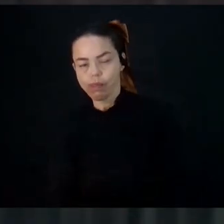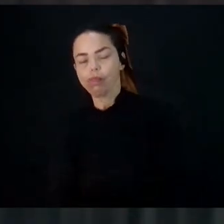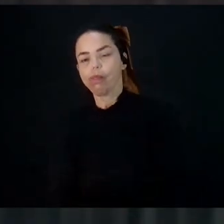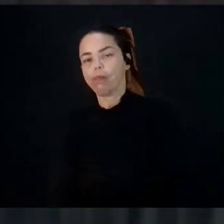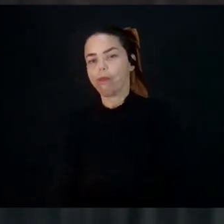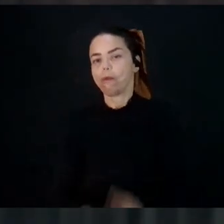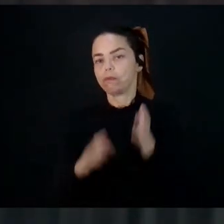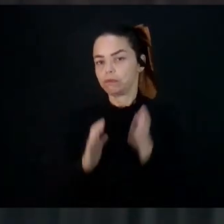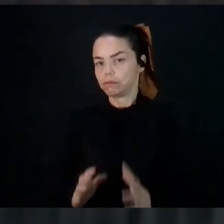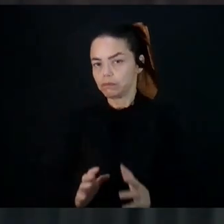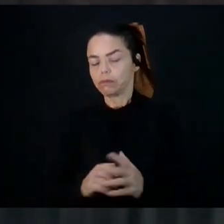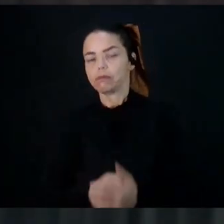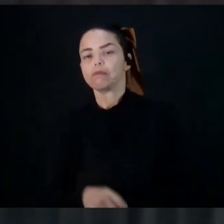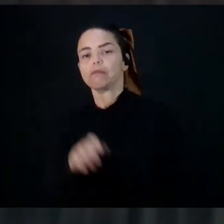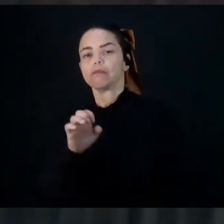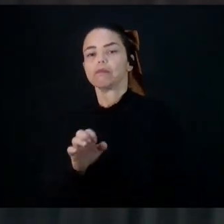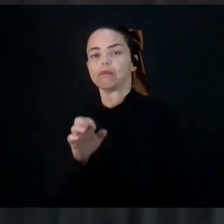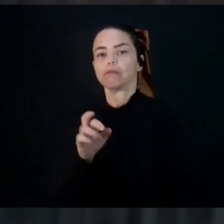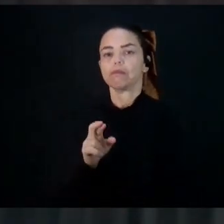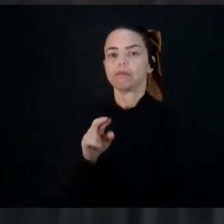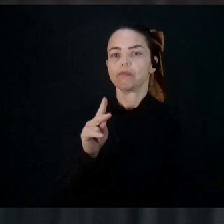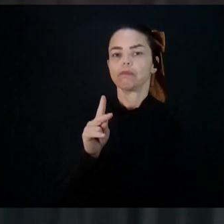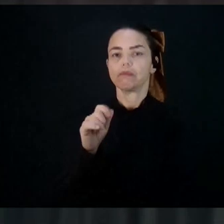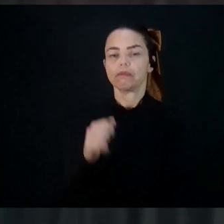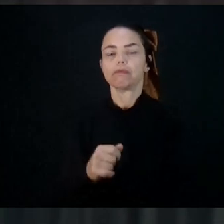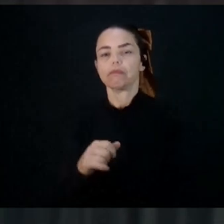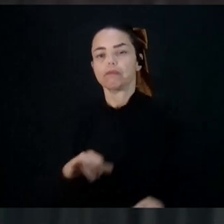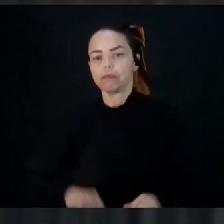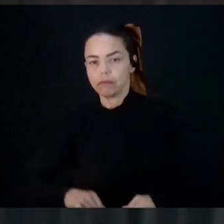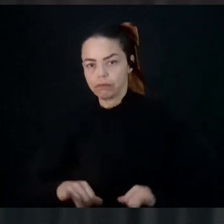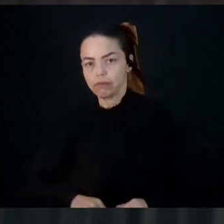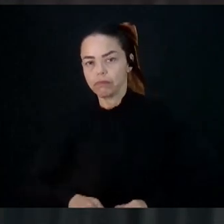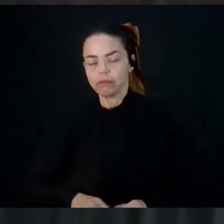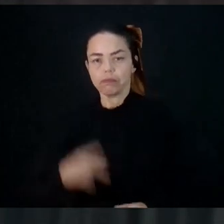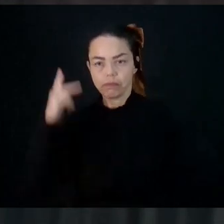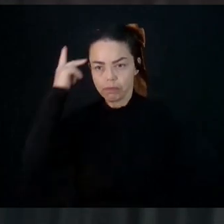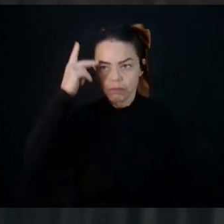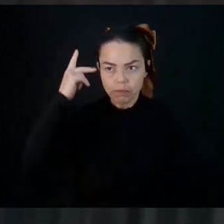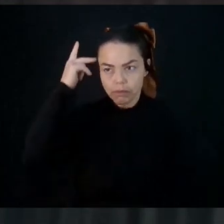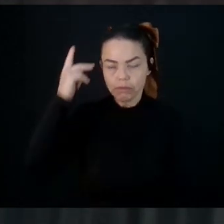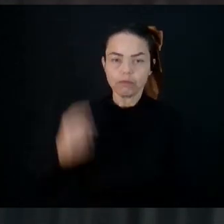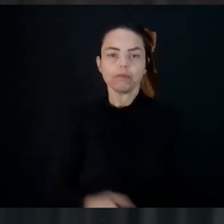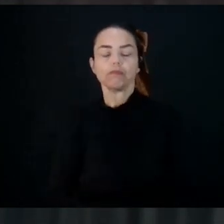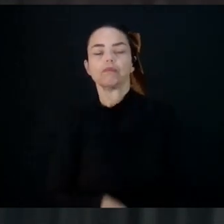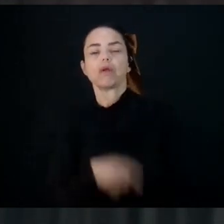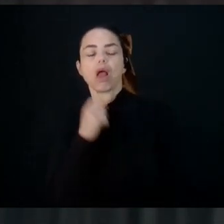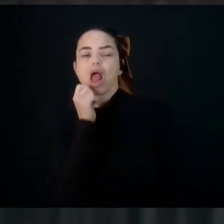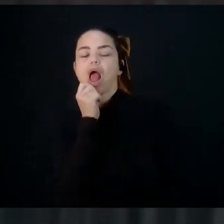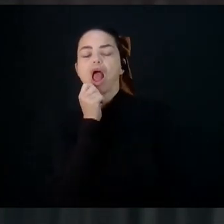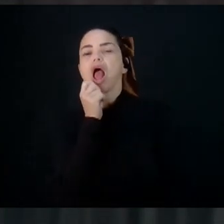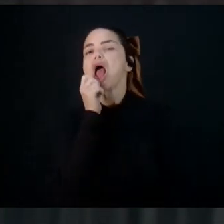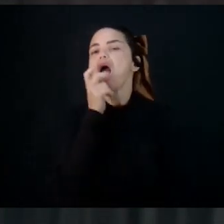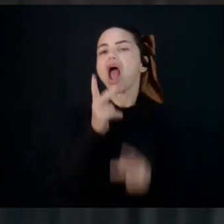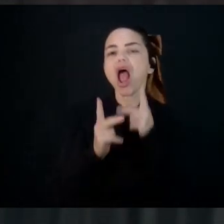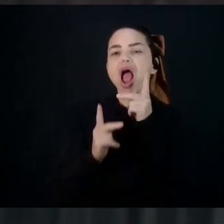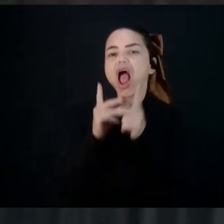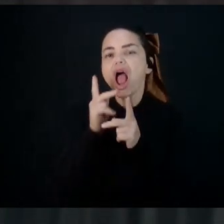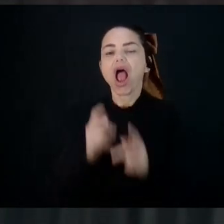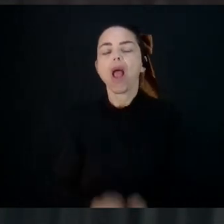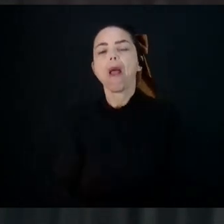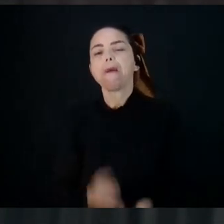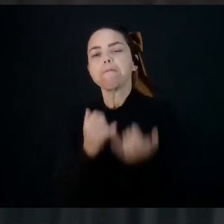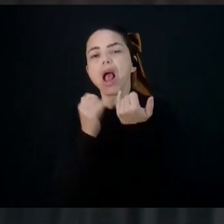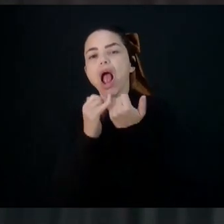como a Érica pontua, né, esse sofrimento psíquico, essa fala, esse comportamento diante de alguém que, já conheço sua